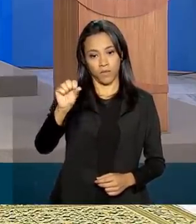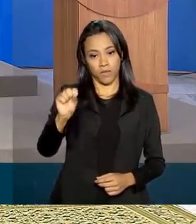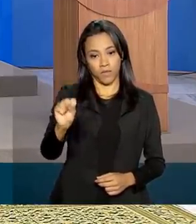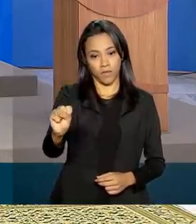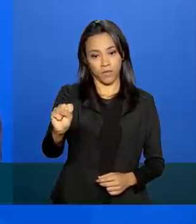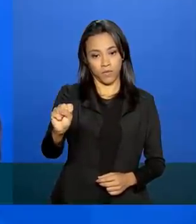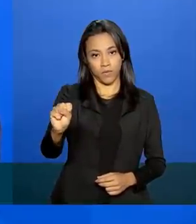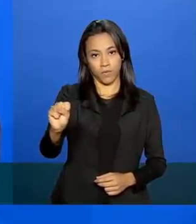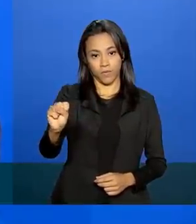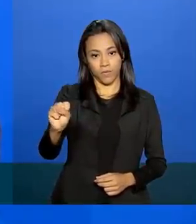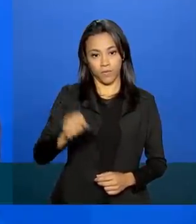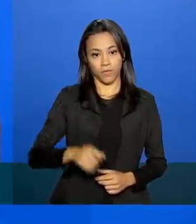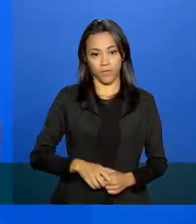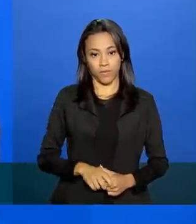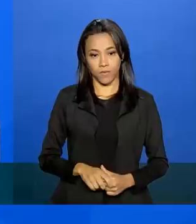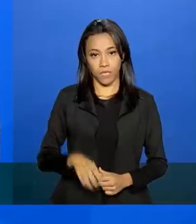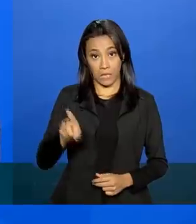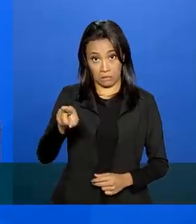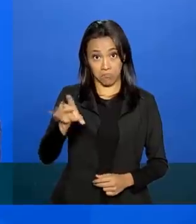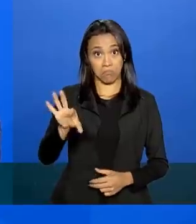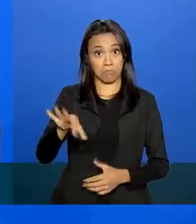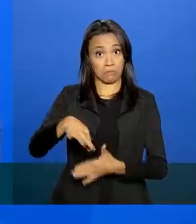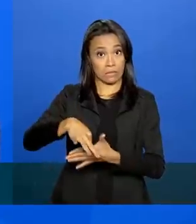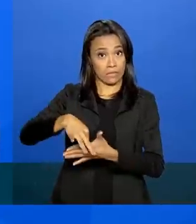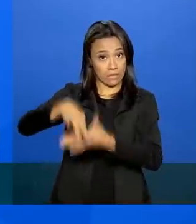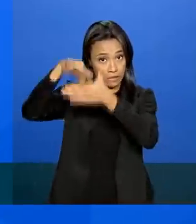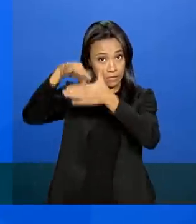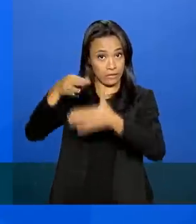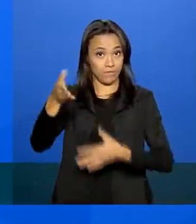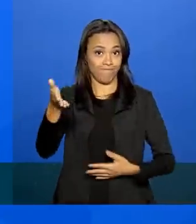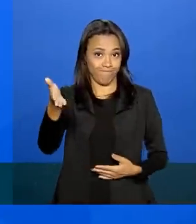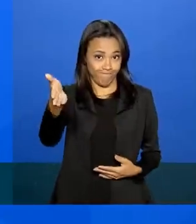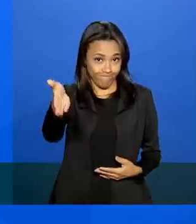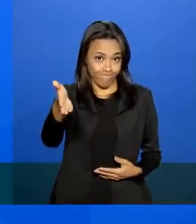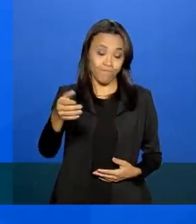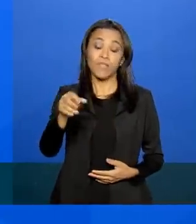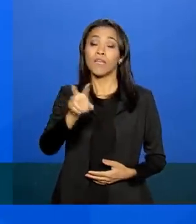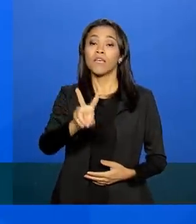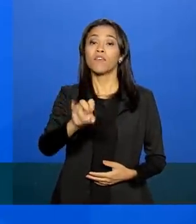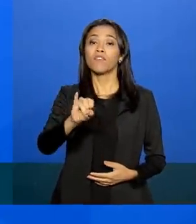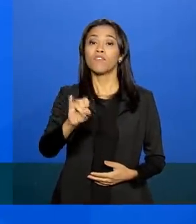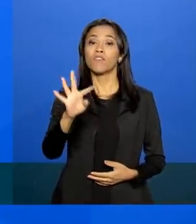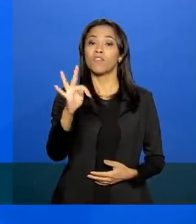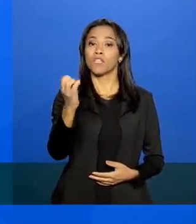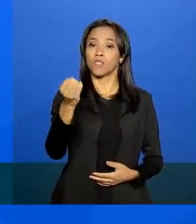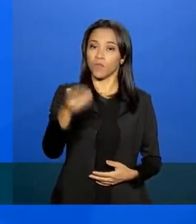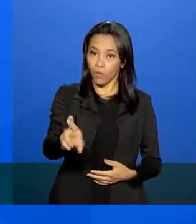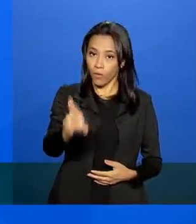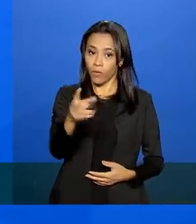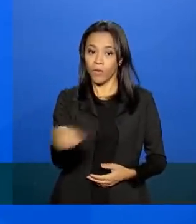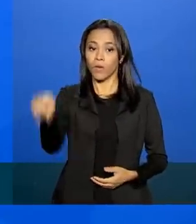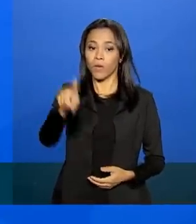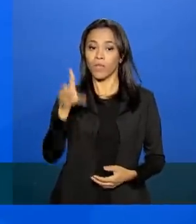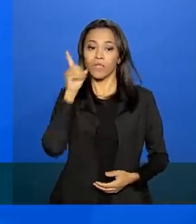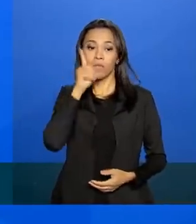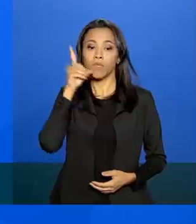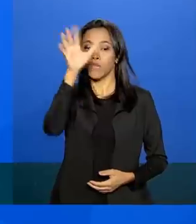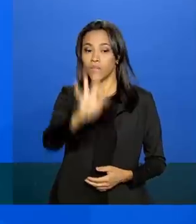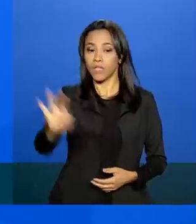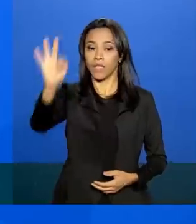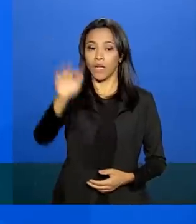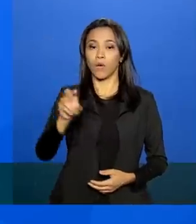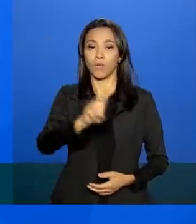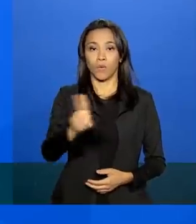to líder deputado federal vitor hugo o deputado coronel